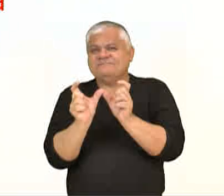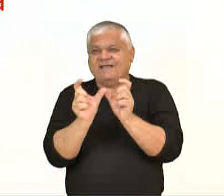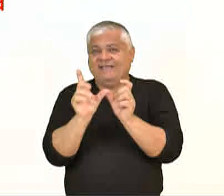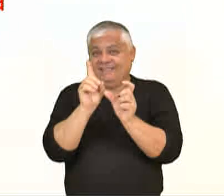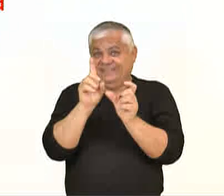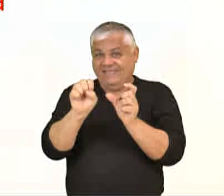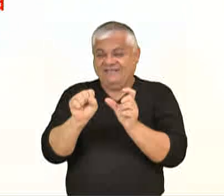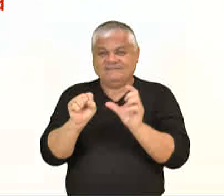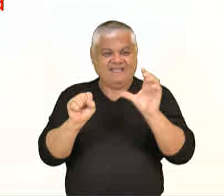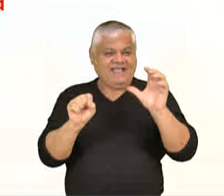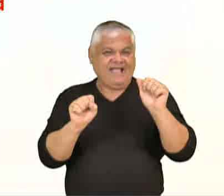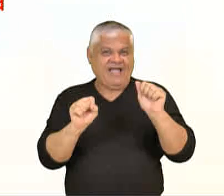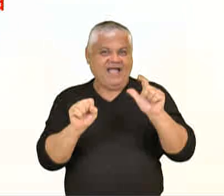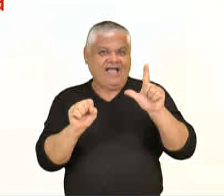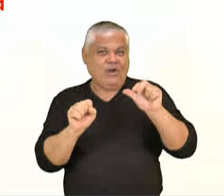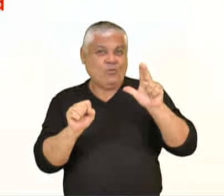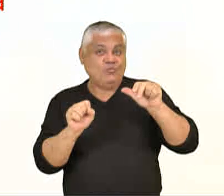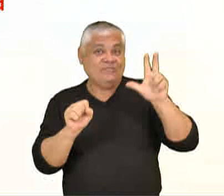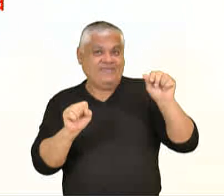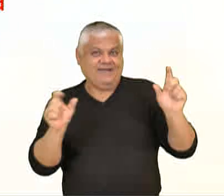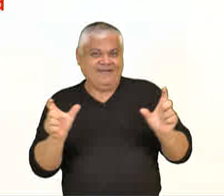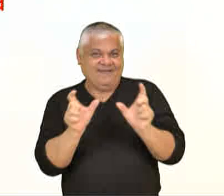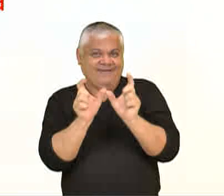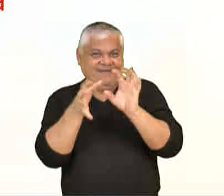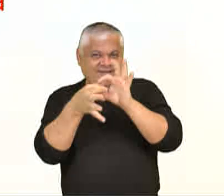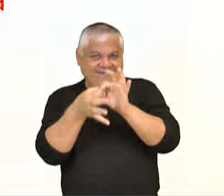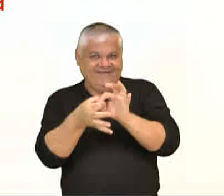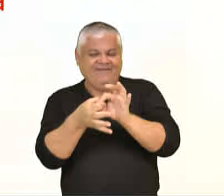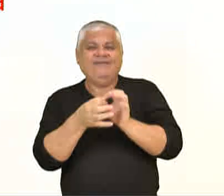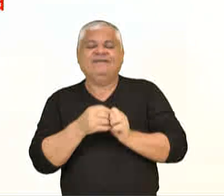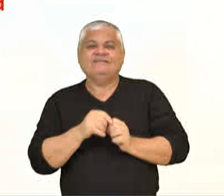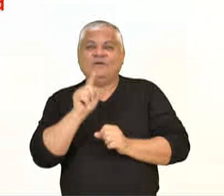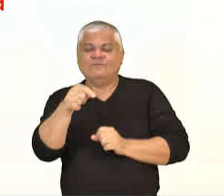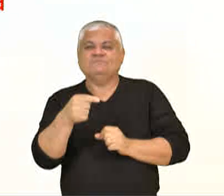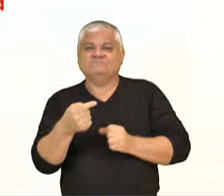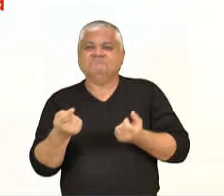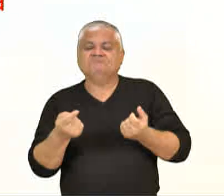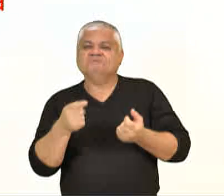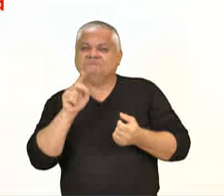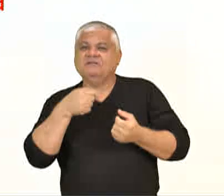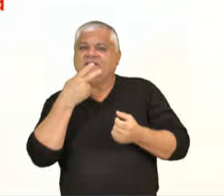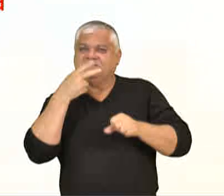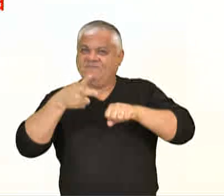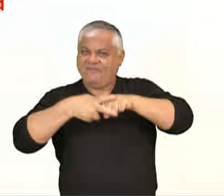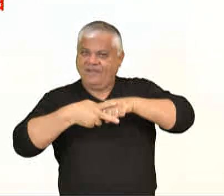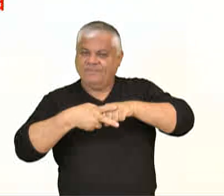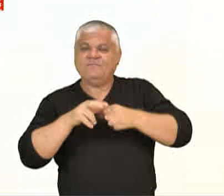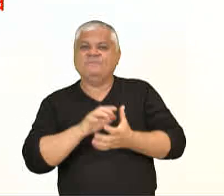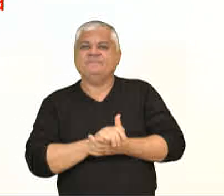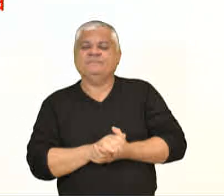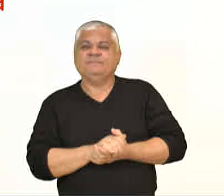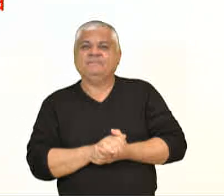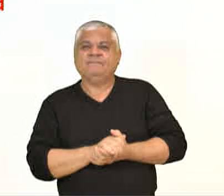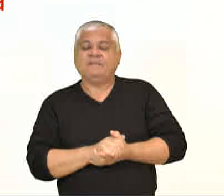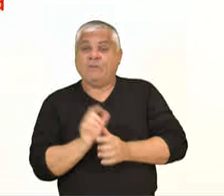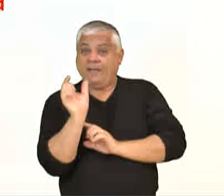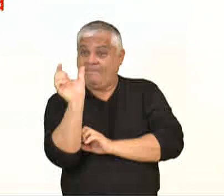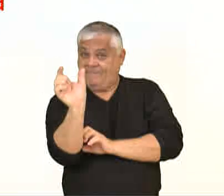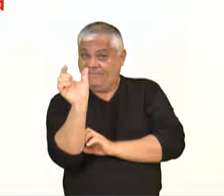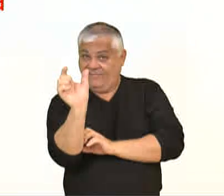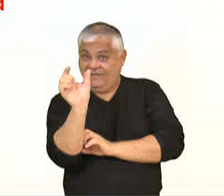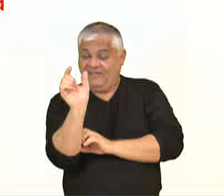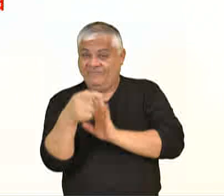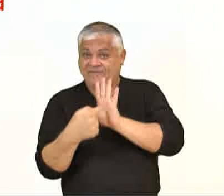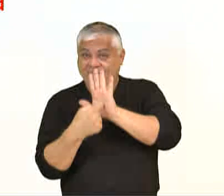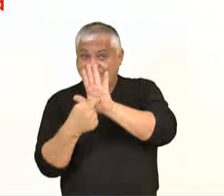des mais o verbo caluniar. Aqui é conjugado, né? Flexionado. A palavra que o pronome